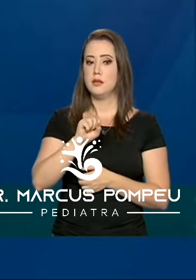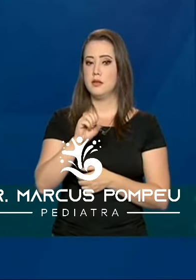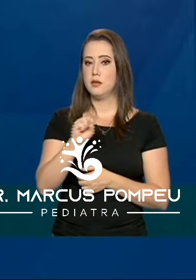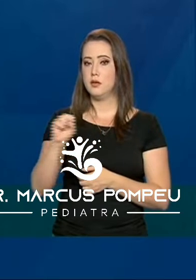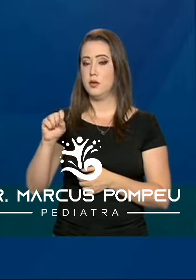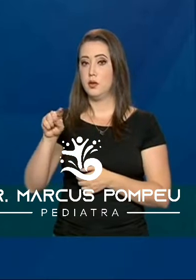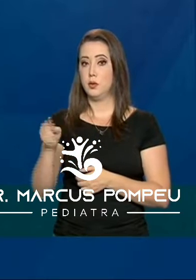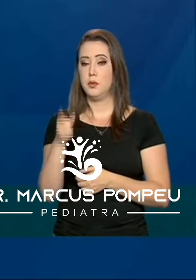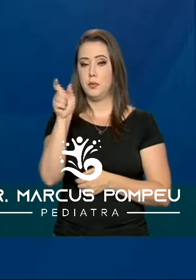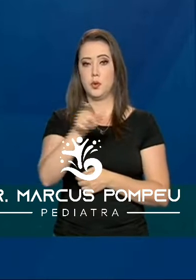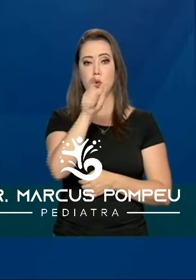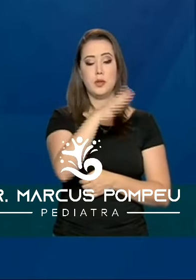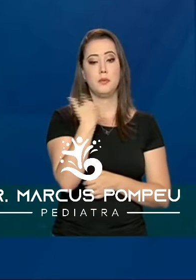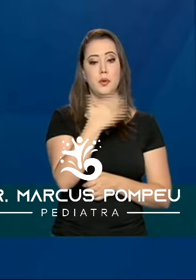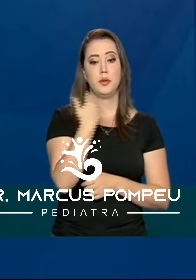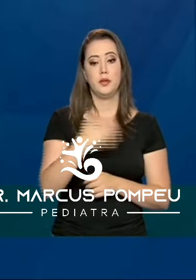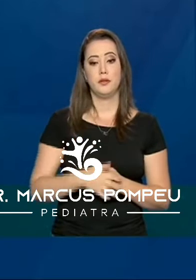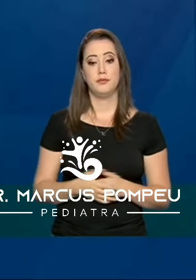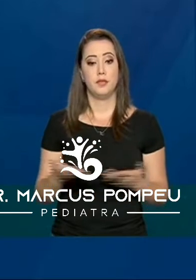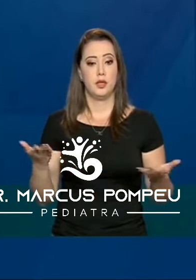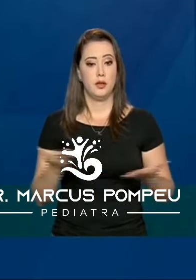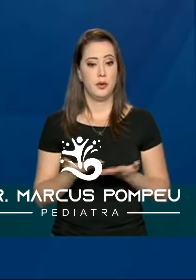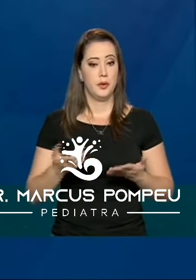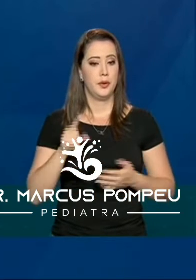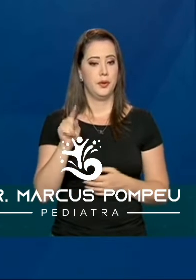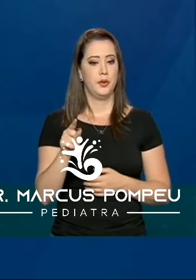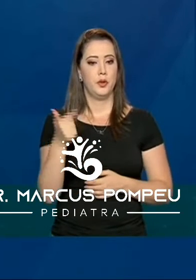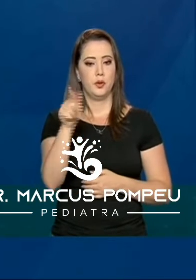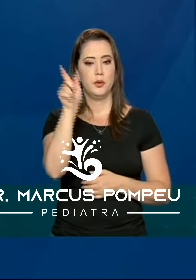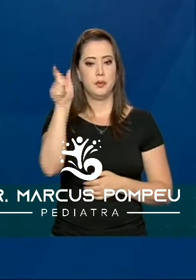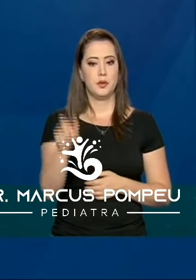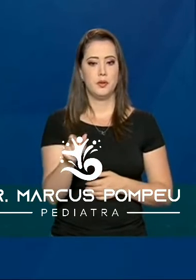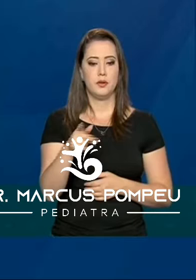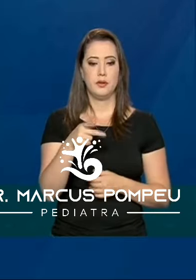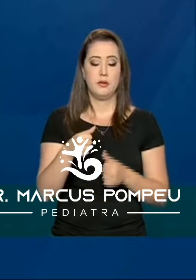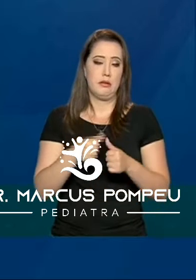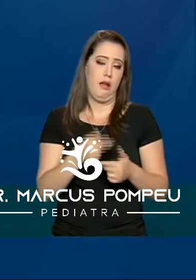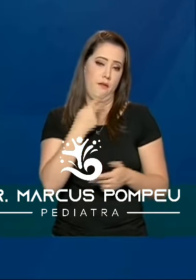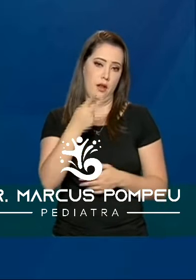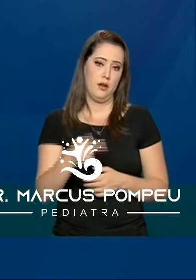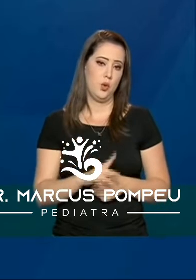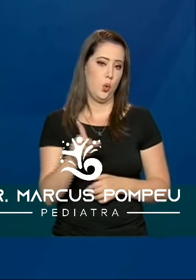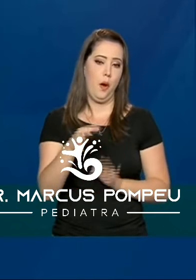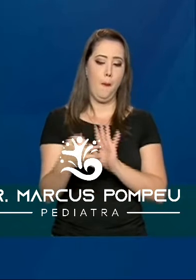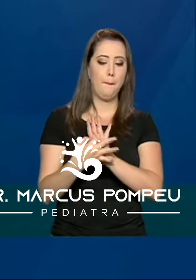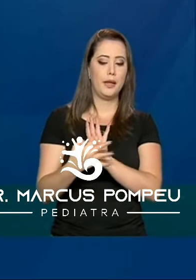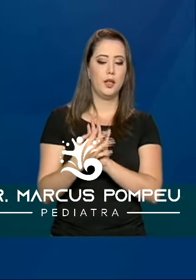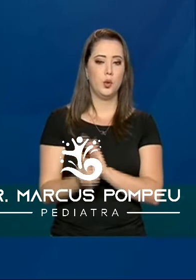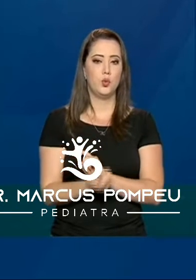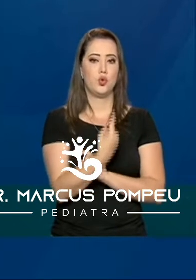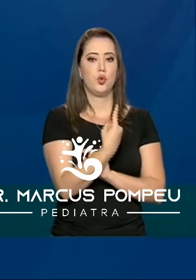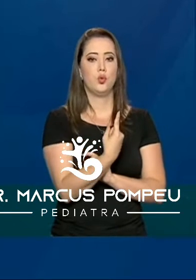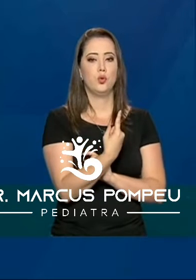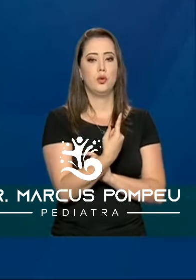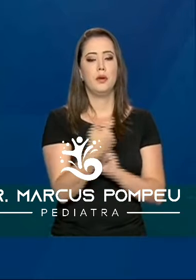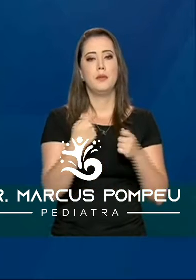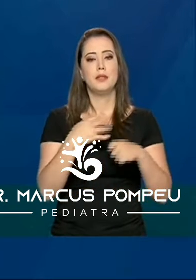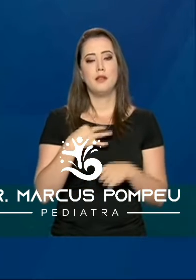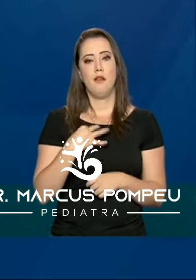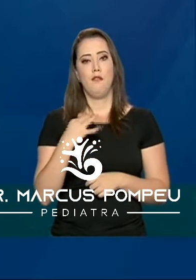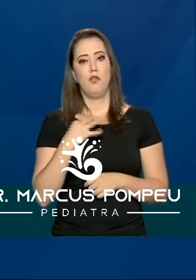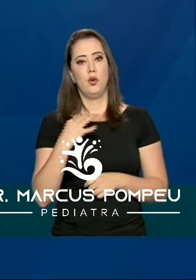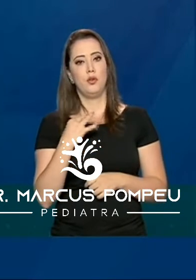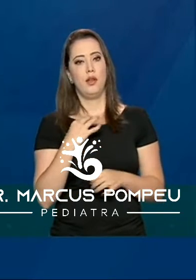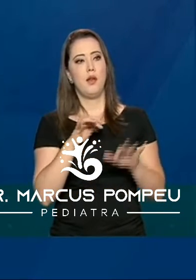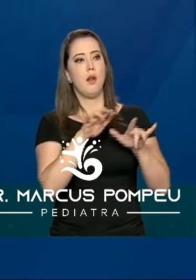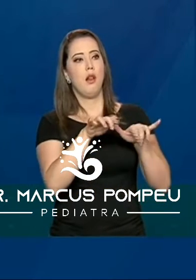nos Estados Unidos. E agora quem está falando é uma Ivy League. Não é mais uma opinião. Não é mais o VERS que você tem que voluntariamente ter que botar os